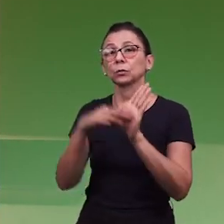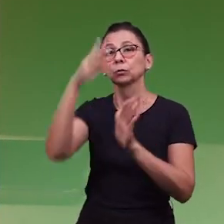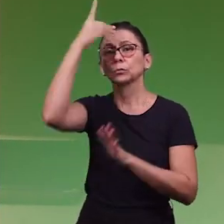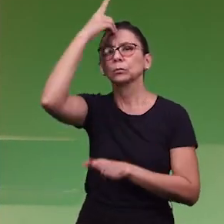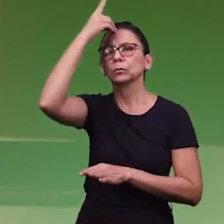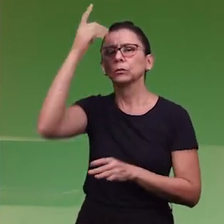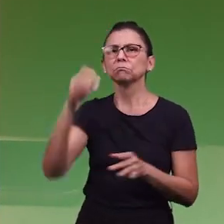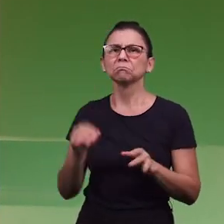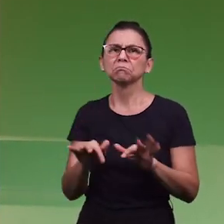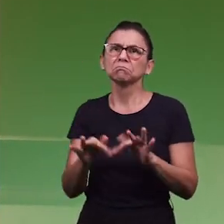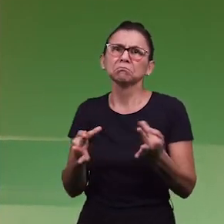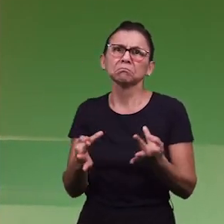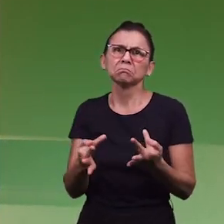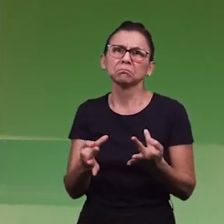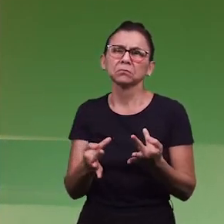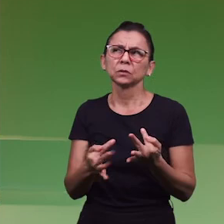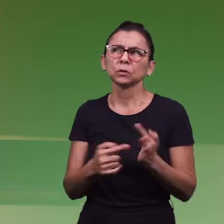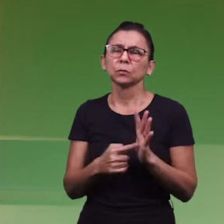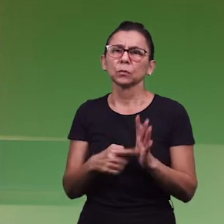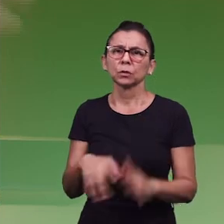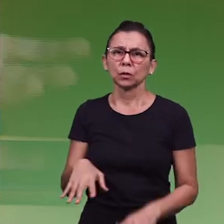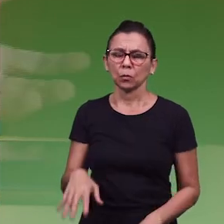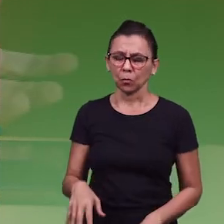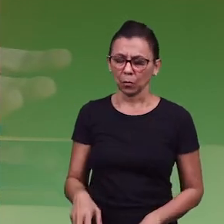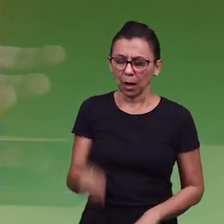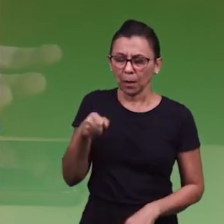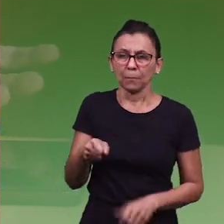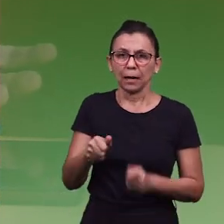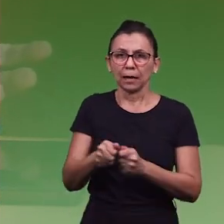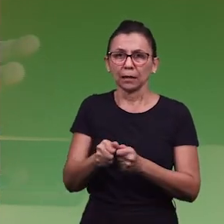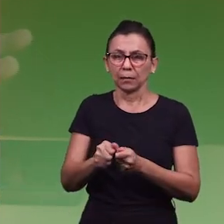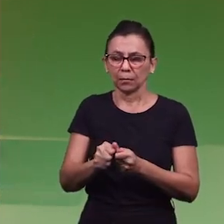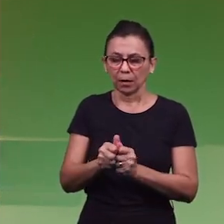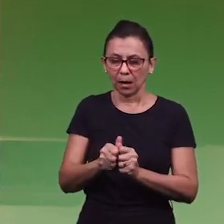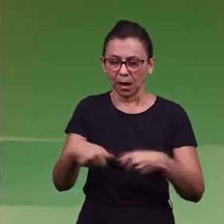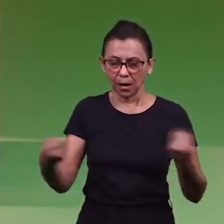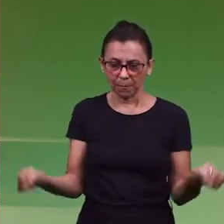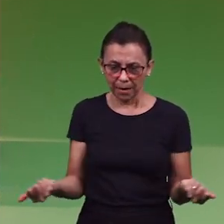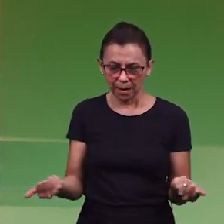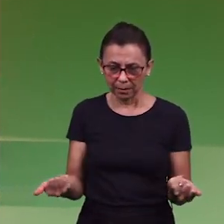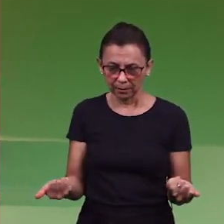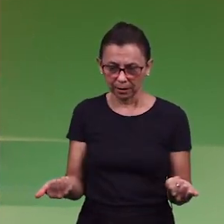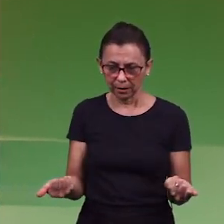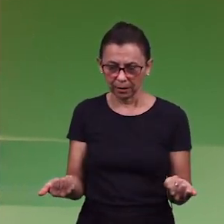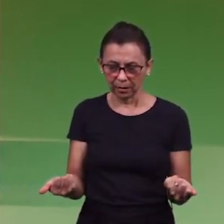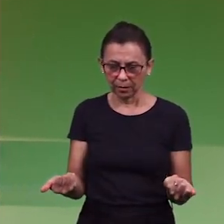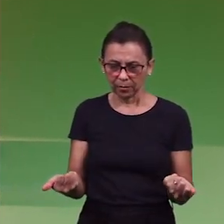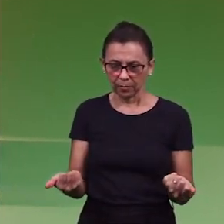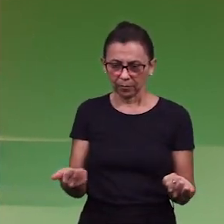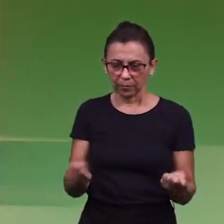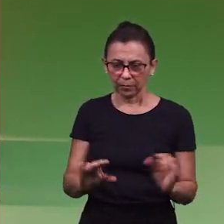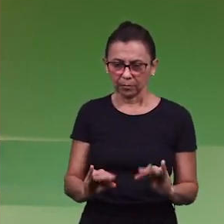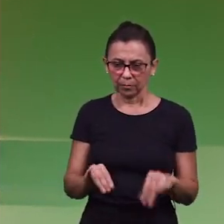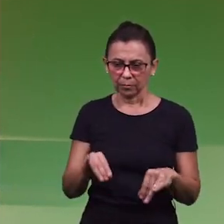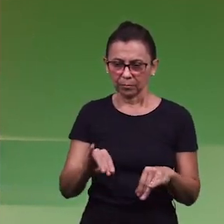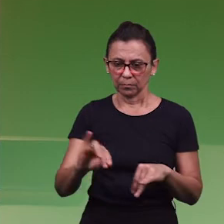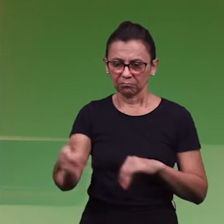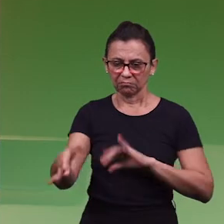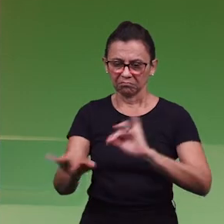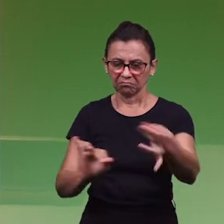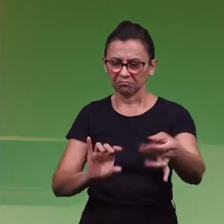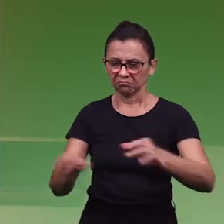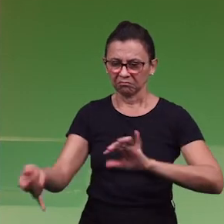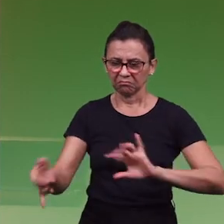espiritual foi uma coisa muito simples, o Senhor mostrou que uma mala estava sendo desfeita. Então ela entendeu, e nós entendemos também, que de alguma maneira